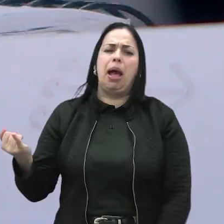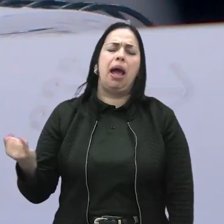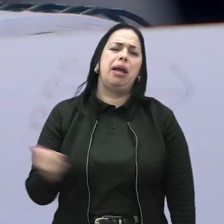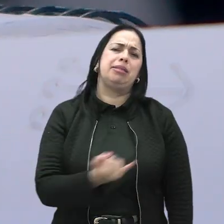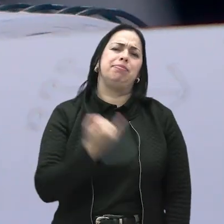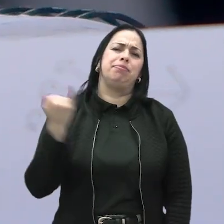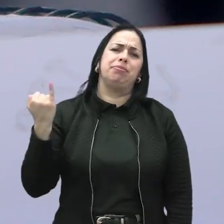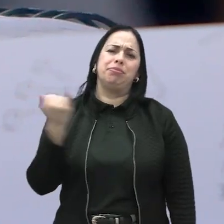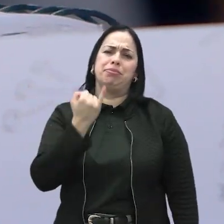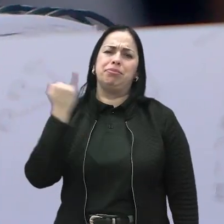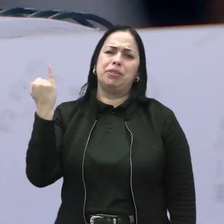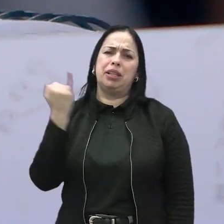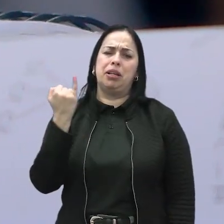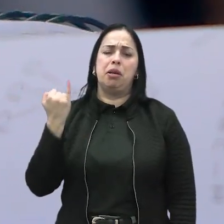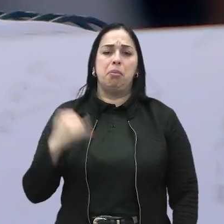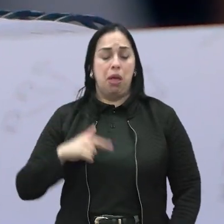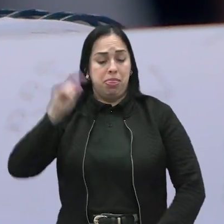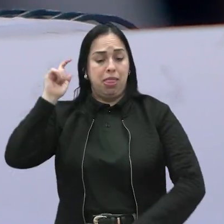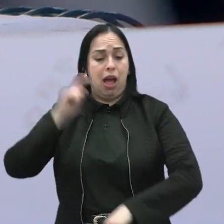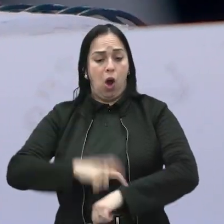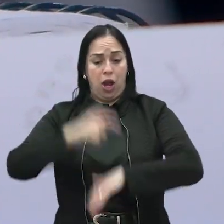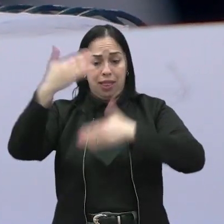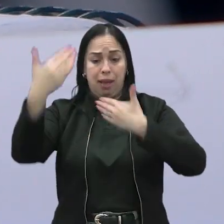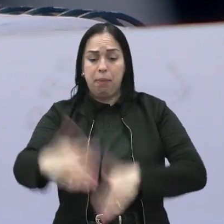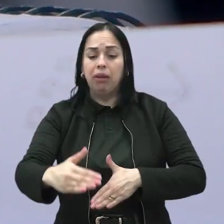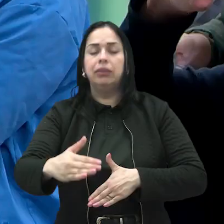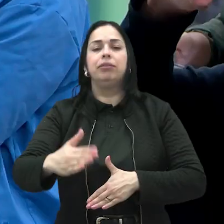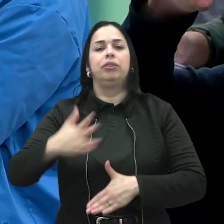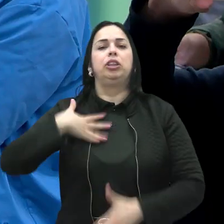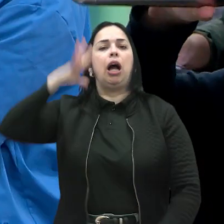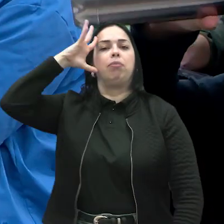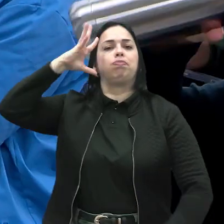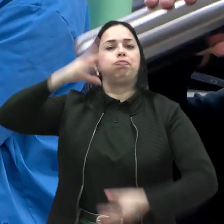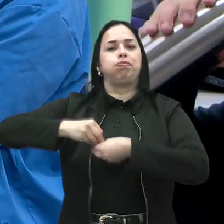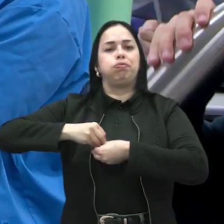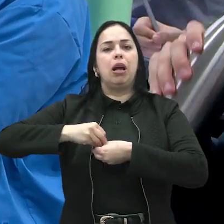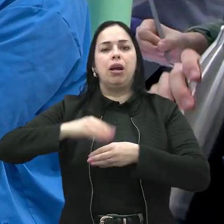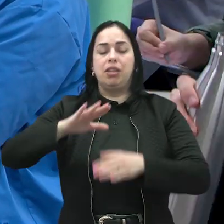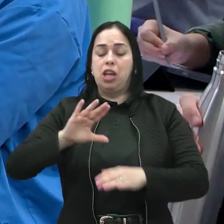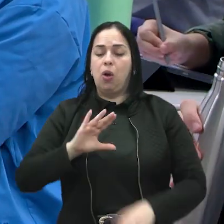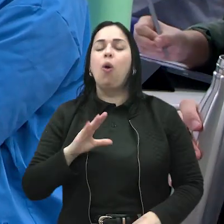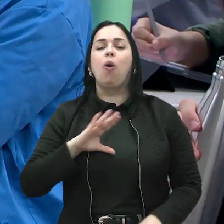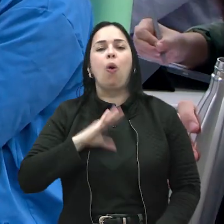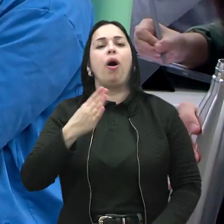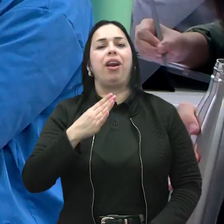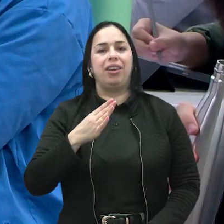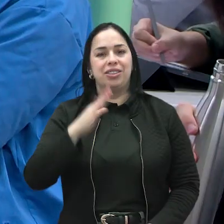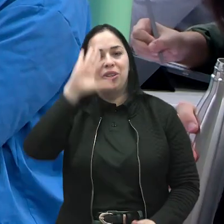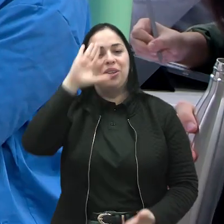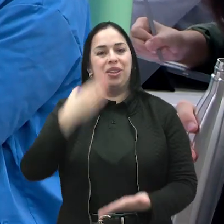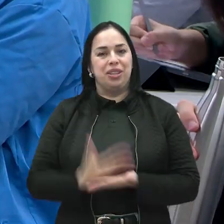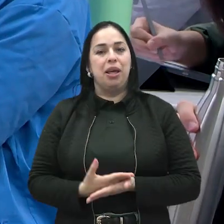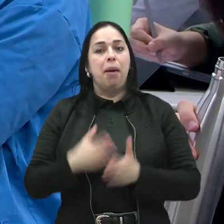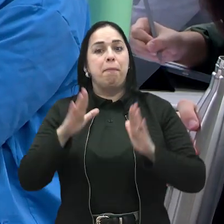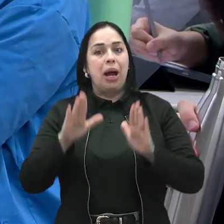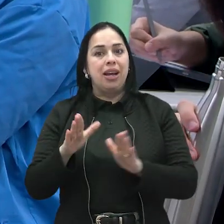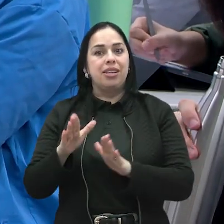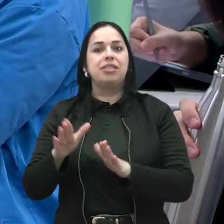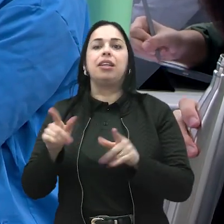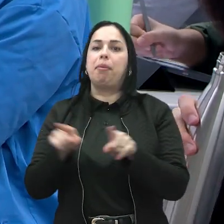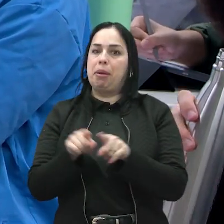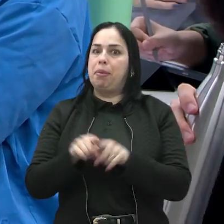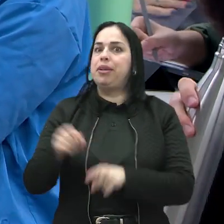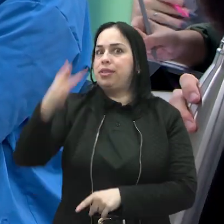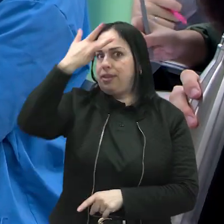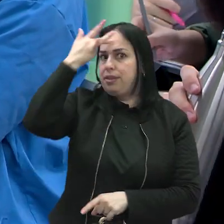é fundamental para chegar confiante nas provas. Só que essa confiança também depende de uma